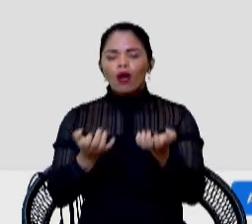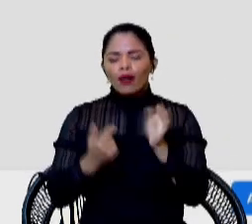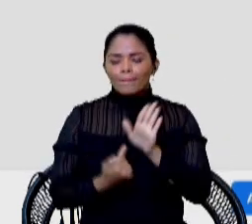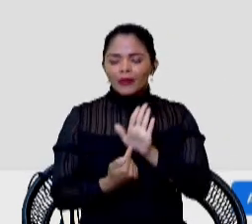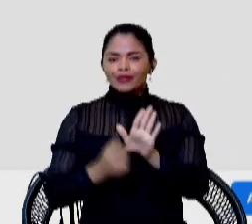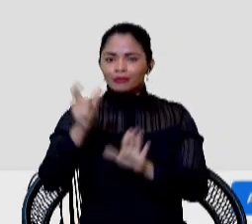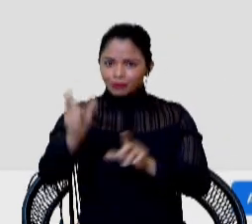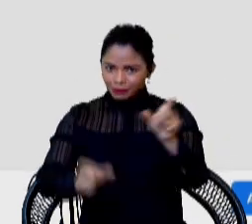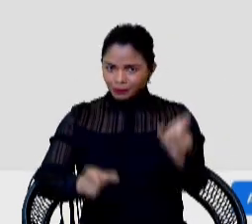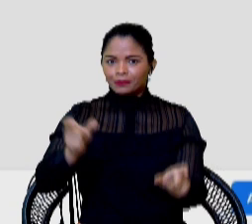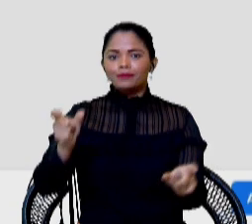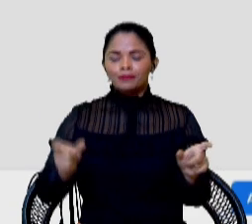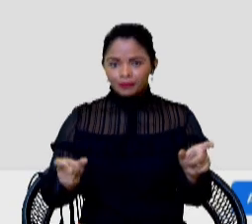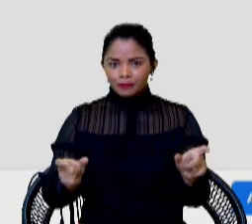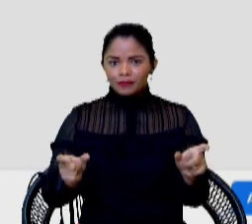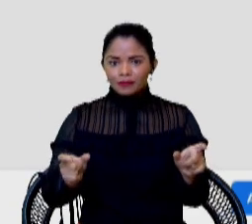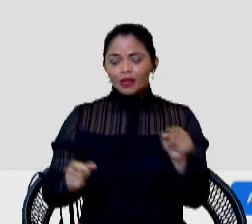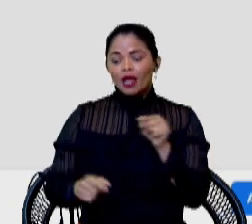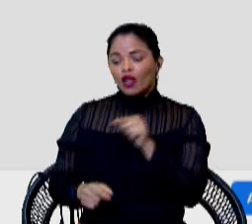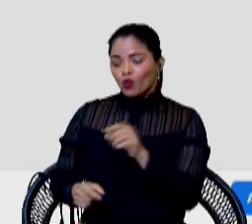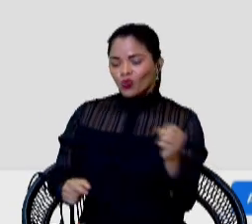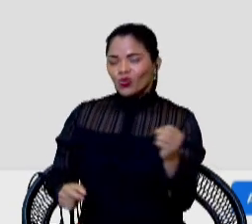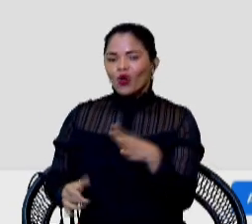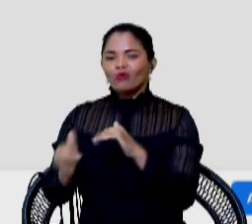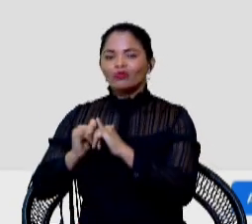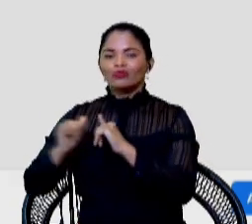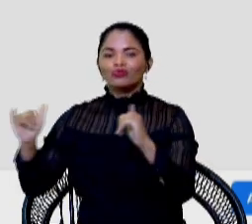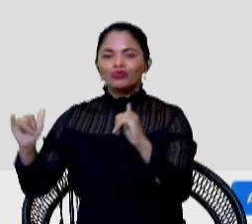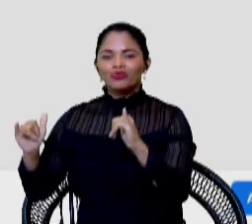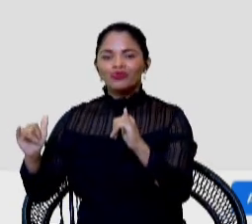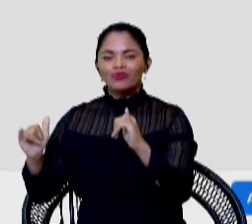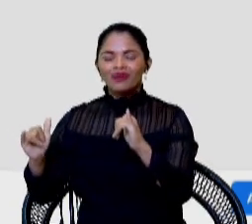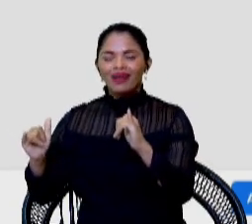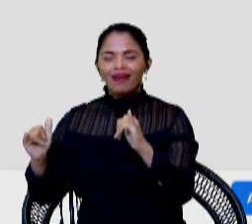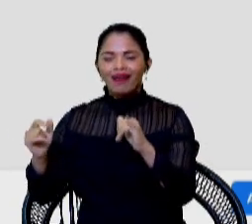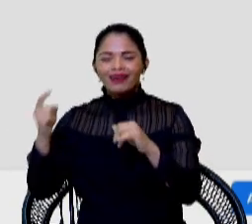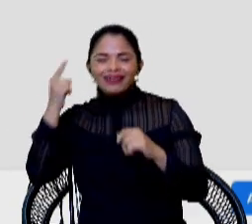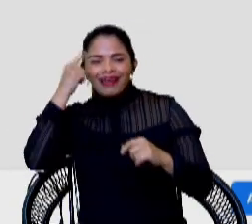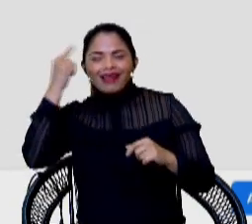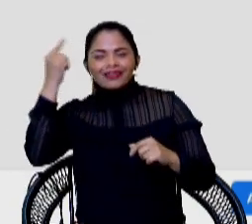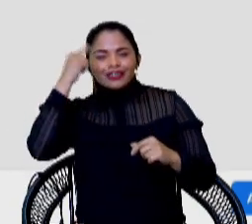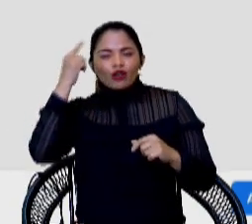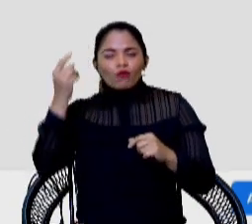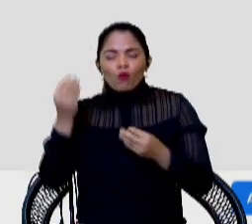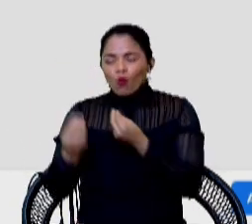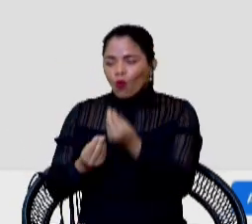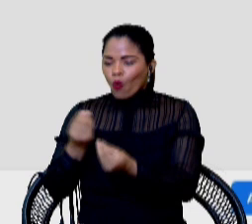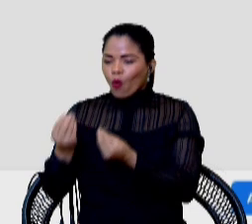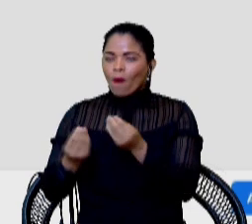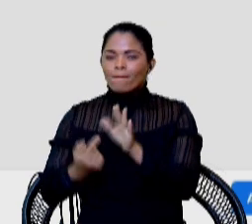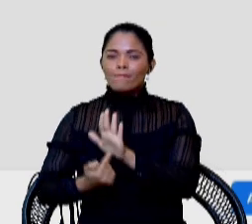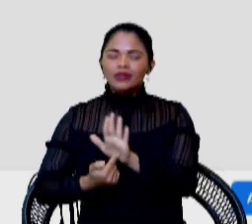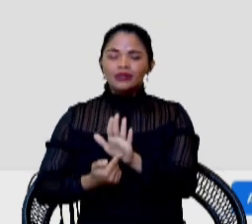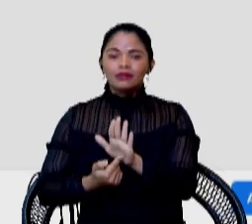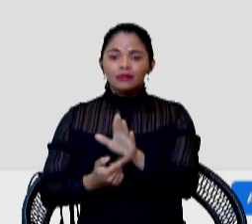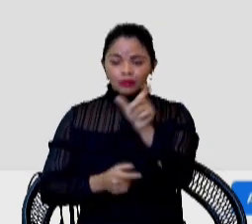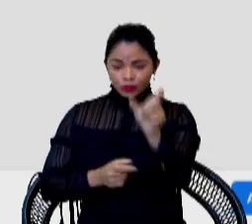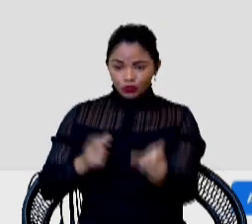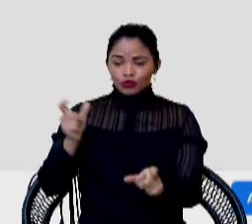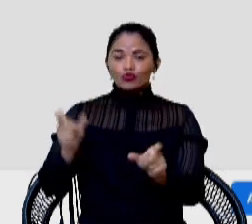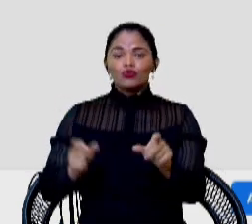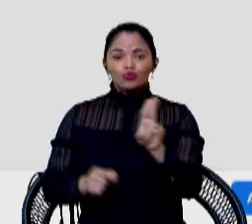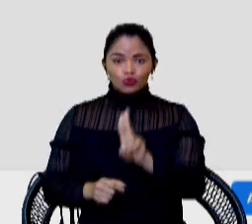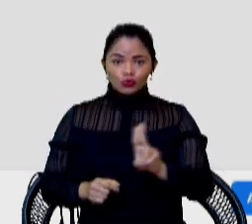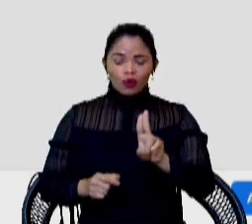mostrar para o usuário, tá? E o um novo anúncio, que é o criativo, né? É como que isso vai aparecer para o meu usuário,